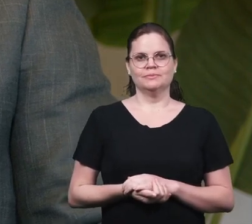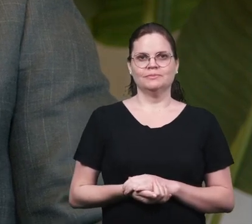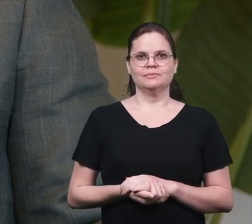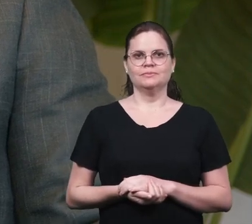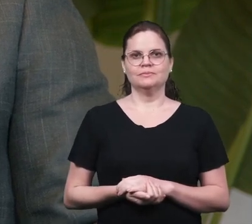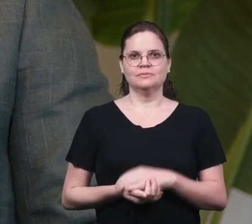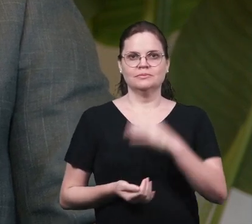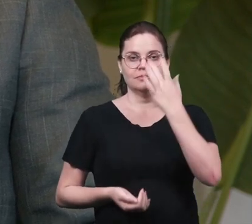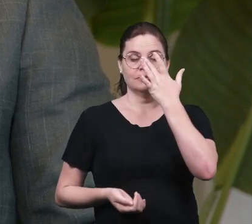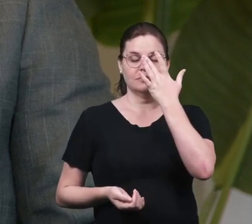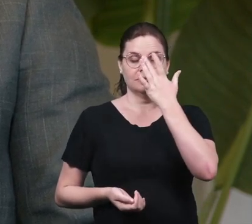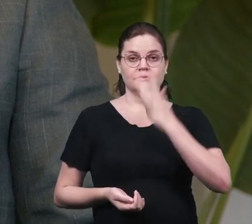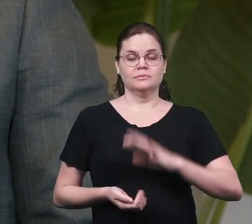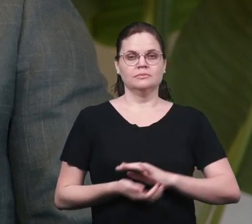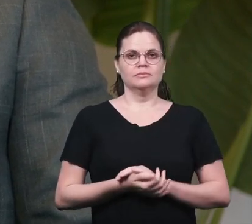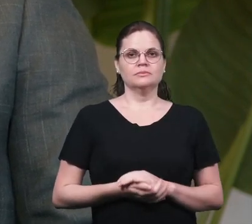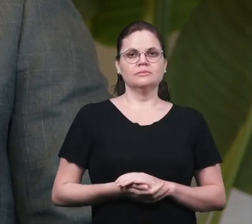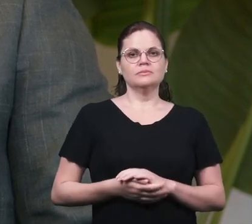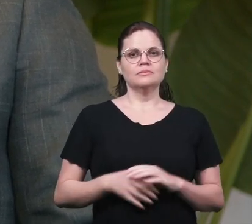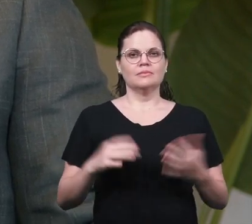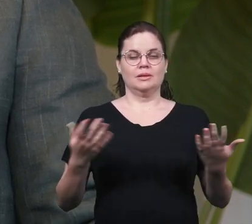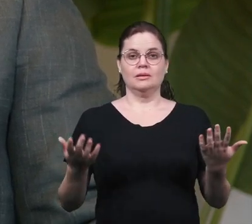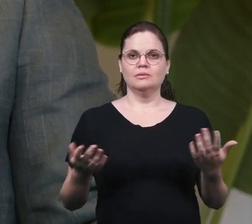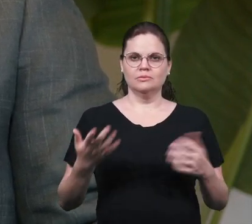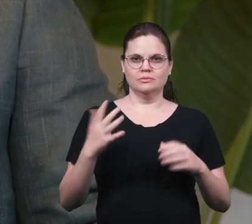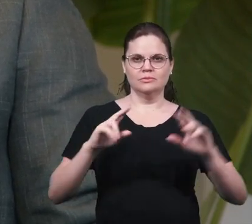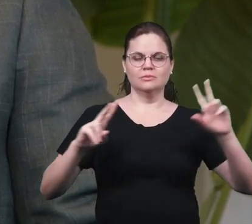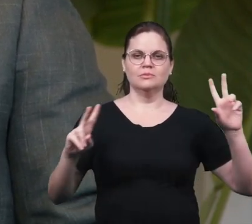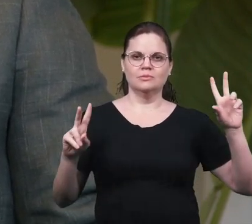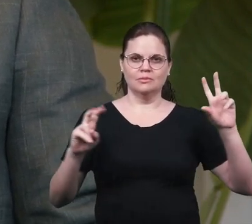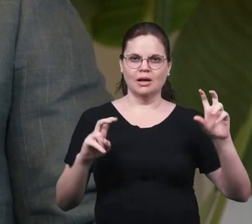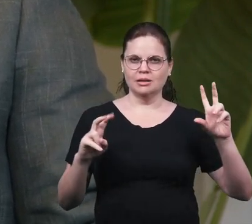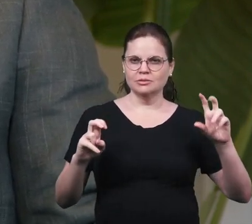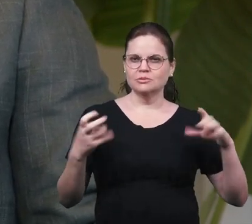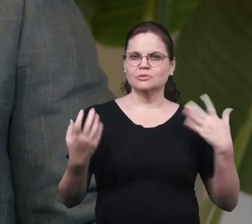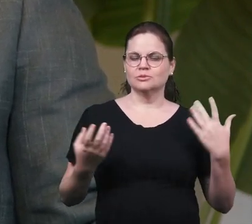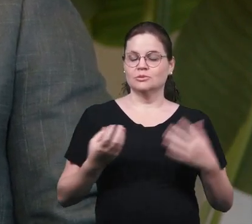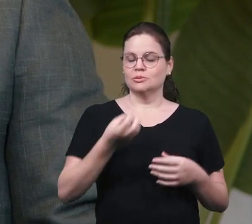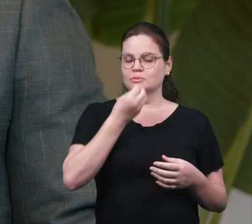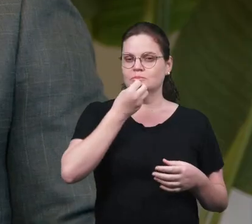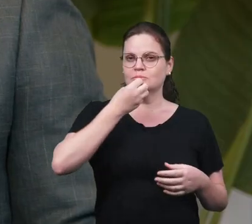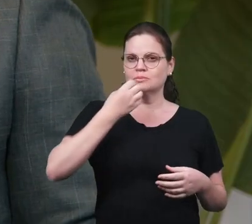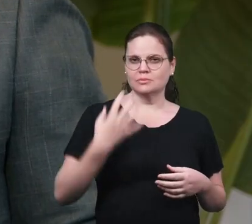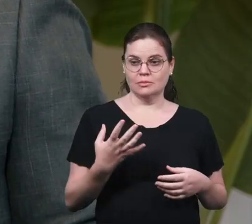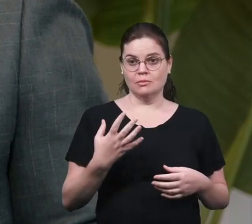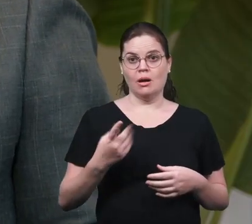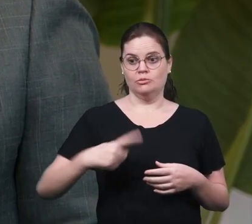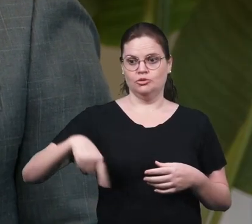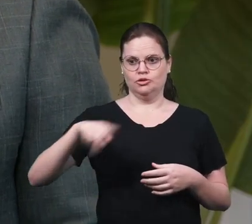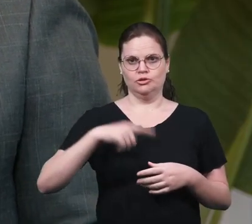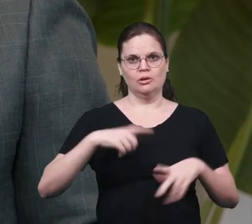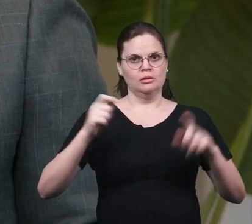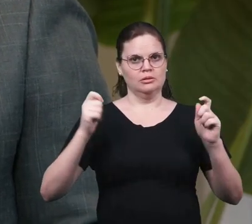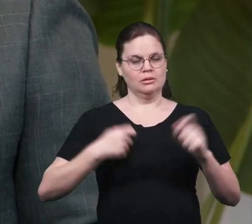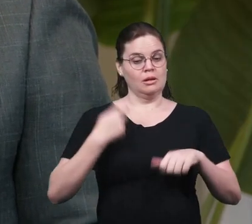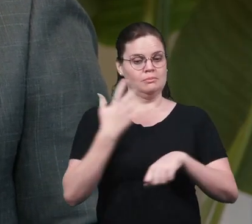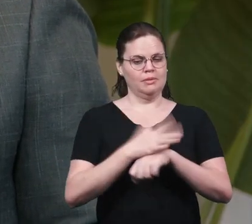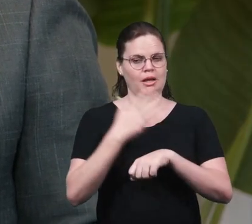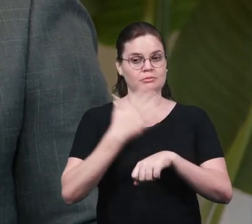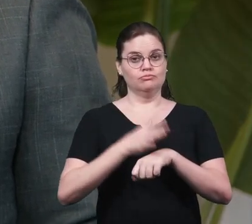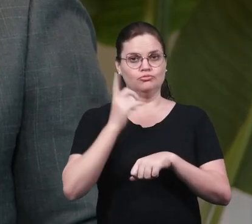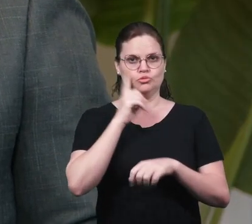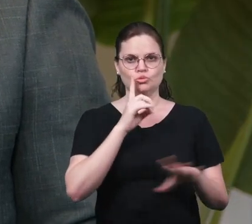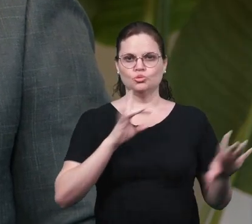um assunto bem prático, bem direto, aquilo que é útil para todos nós.